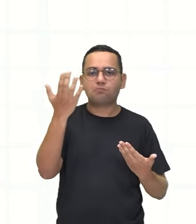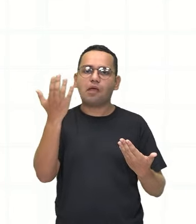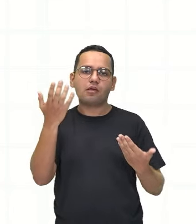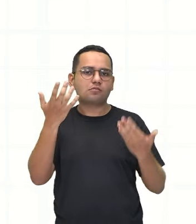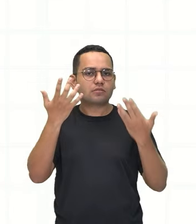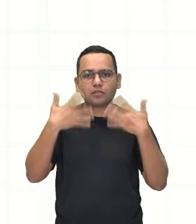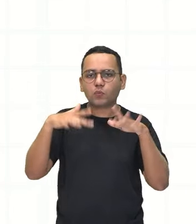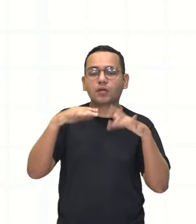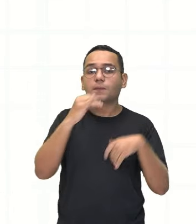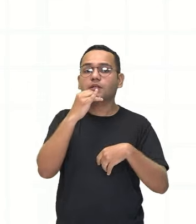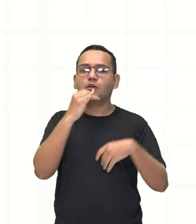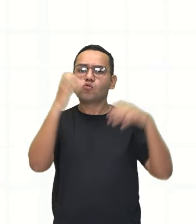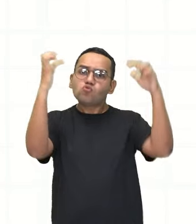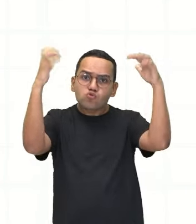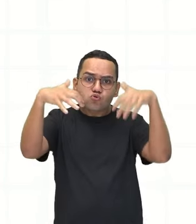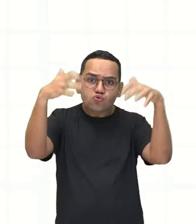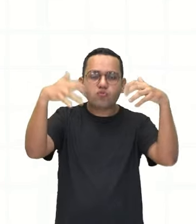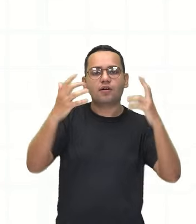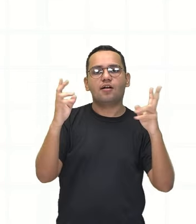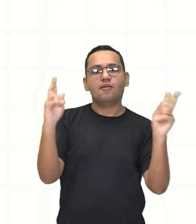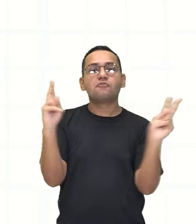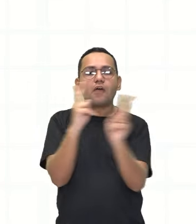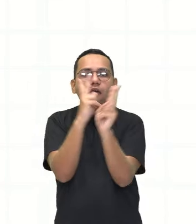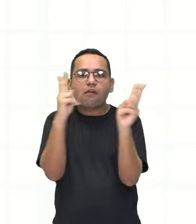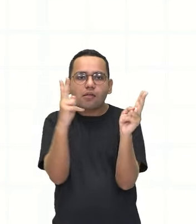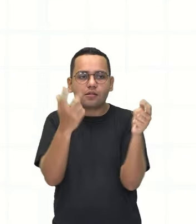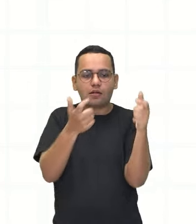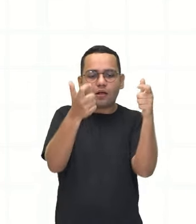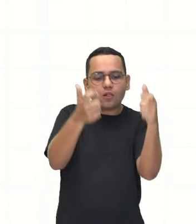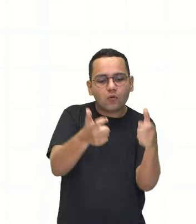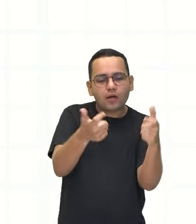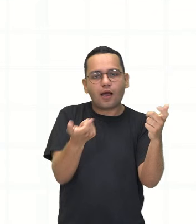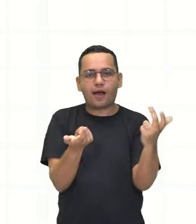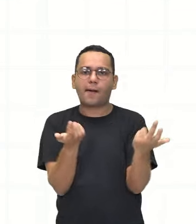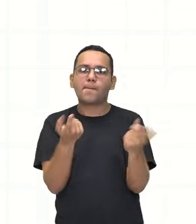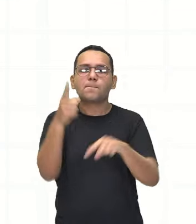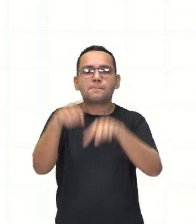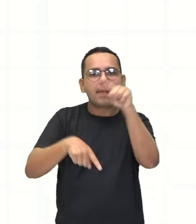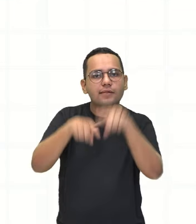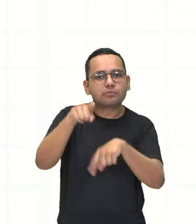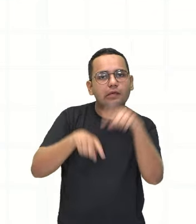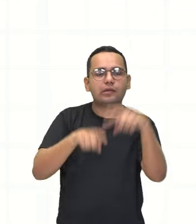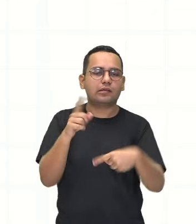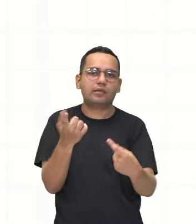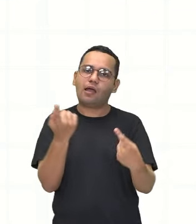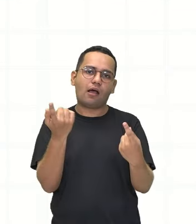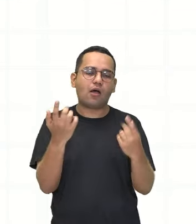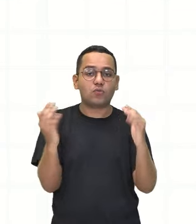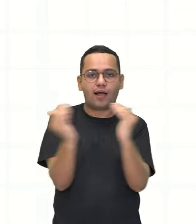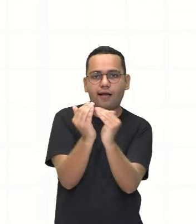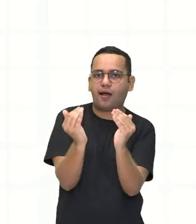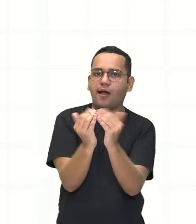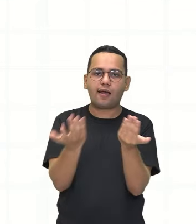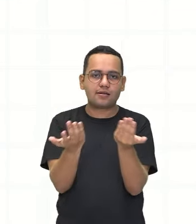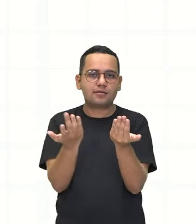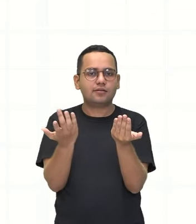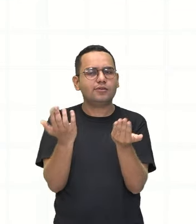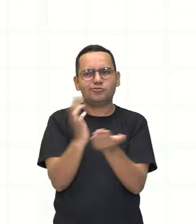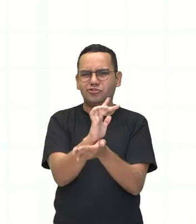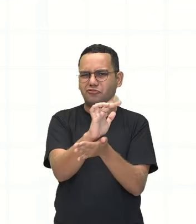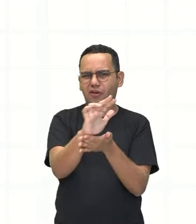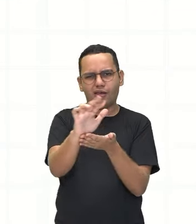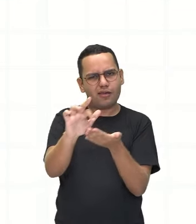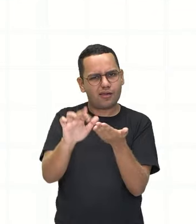né? Lugares, os objetos do nosso dia a dia, da nossa casa, aquilo que a gente usa, né? Que a gente